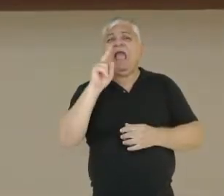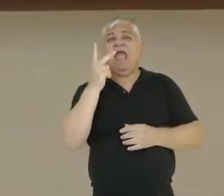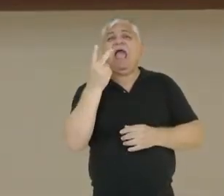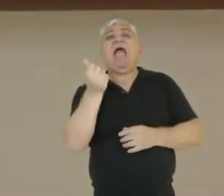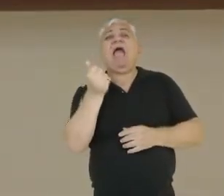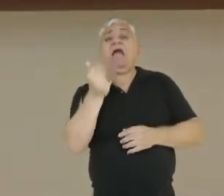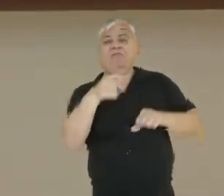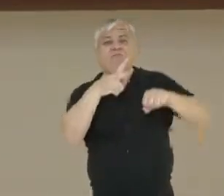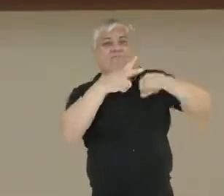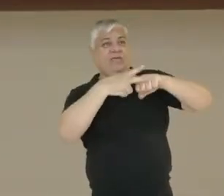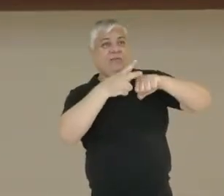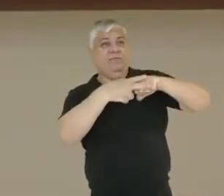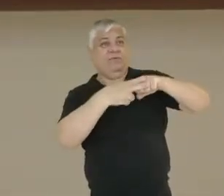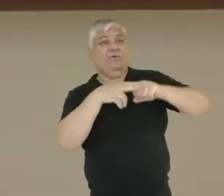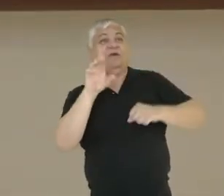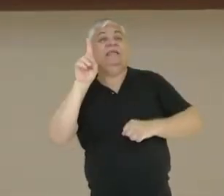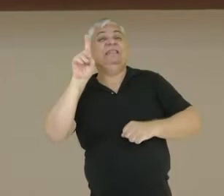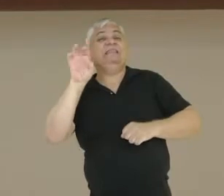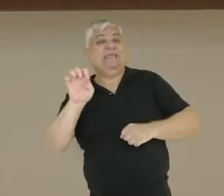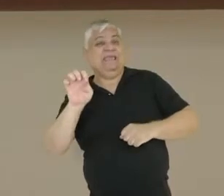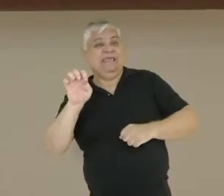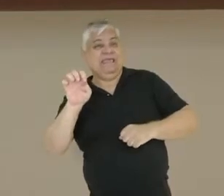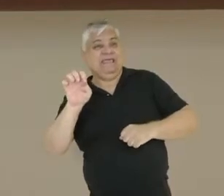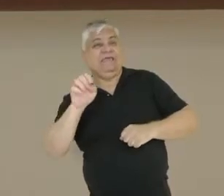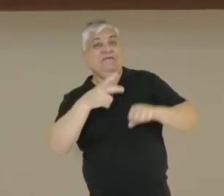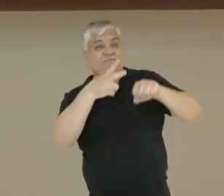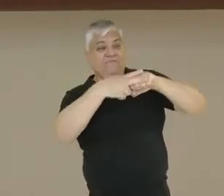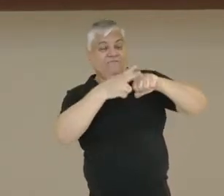disso. Verbo é há.